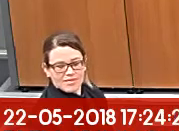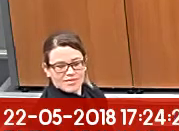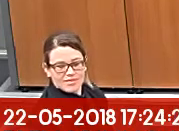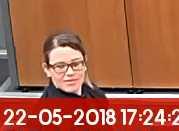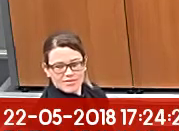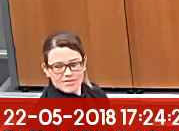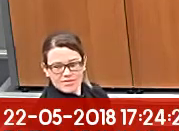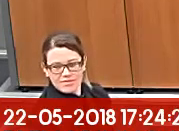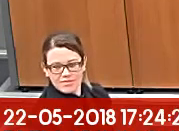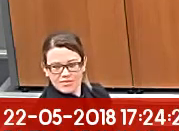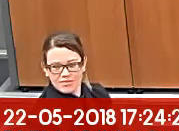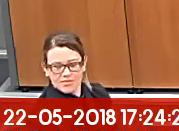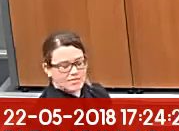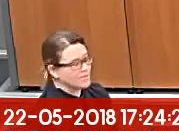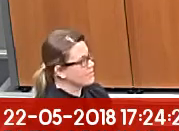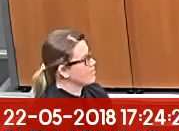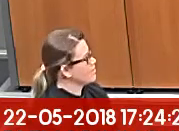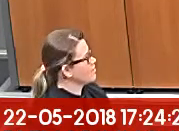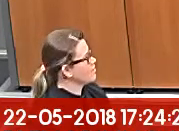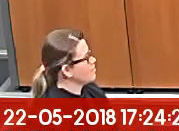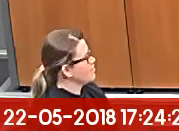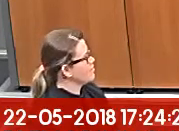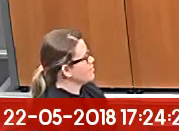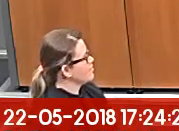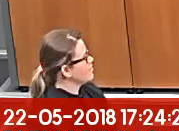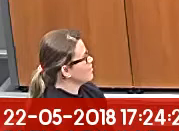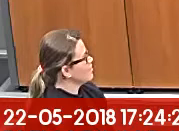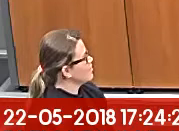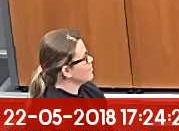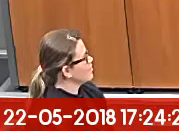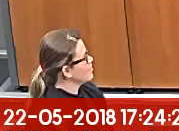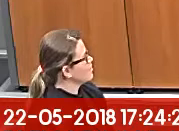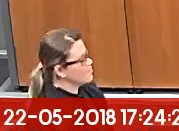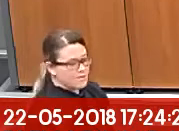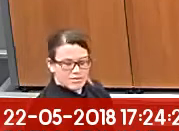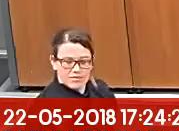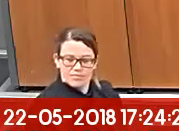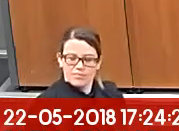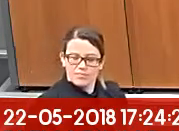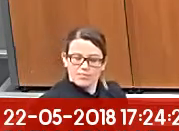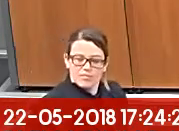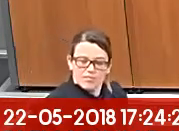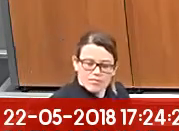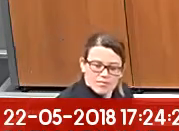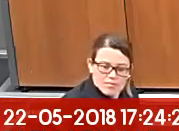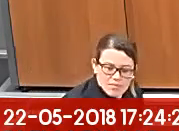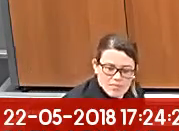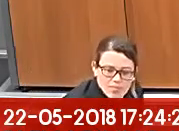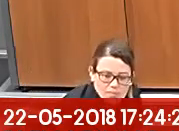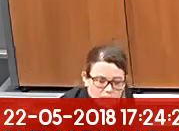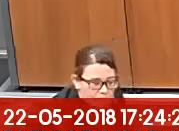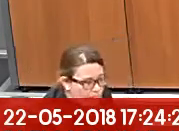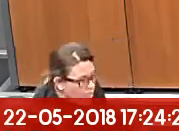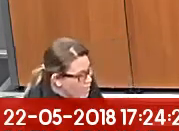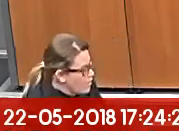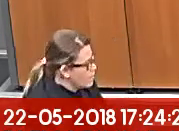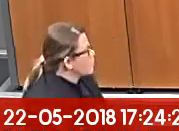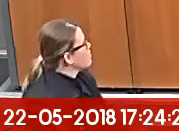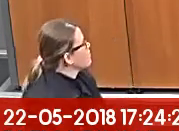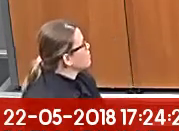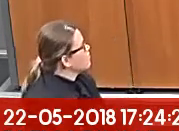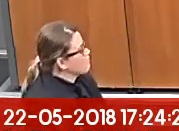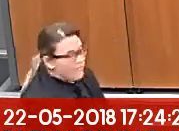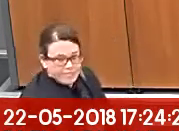ele... cadê a você vai vir para cá, ele vai traduzir, ele vai falar. Ah,